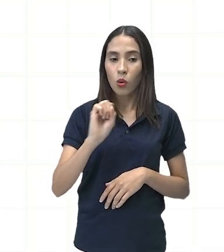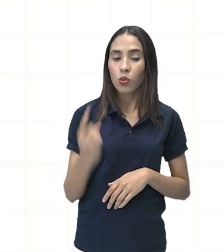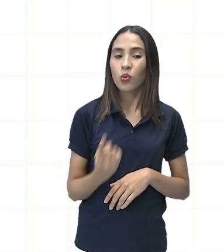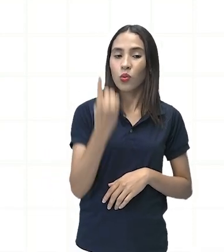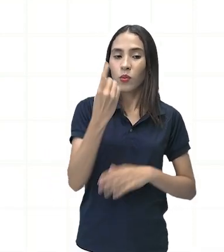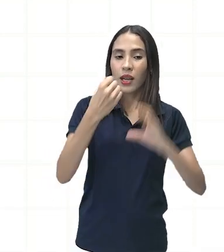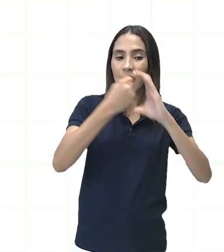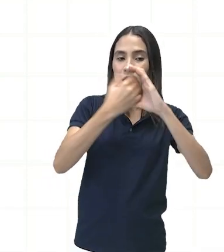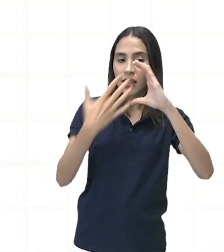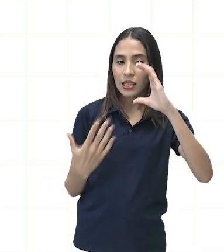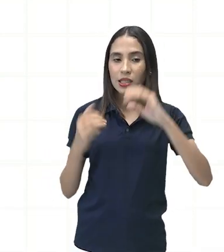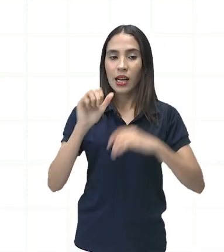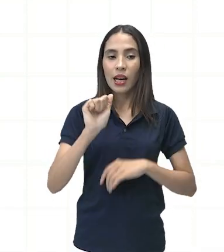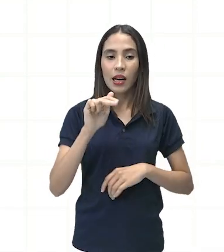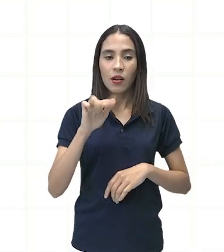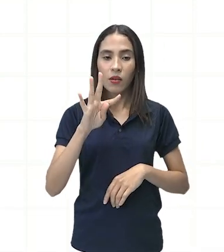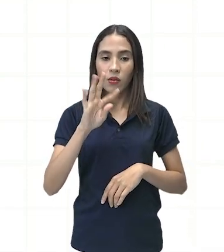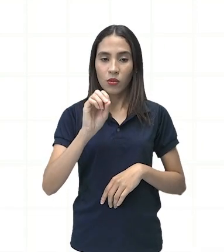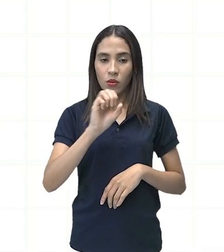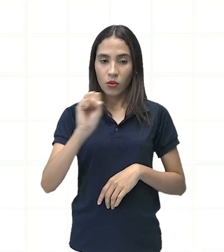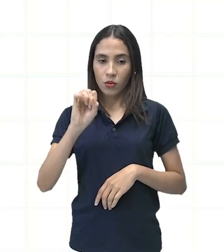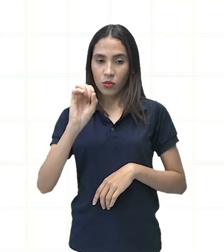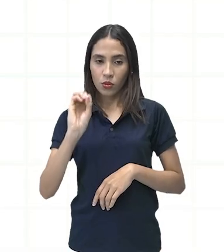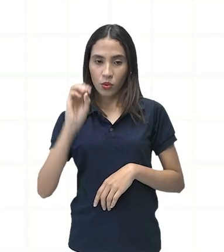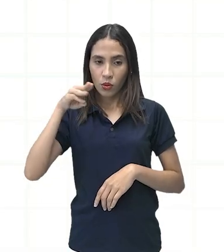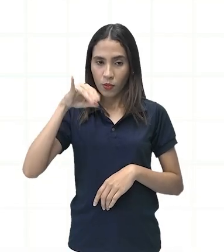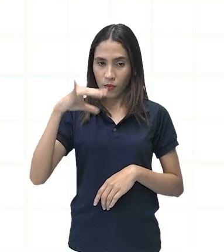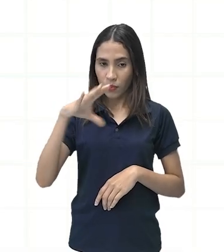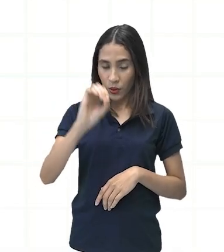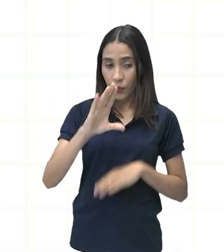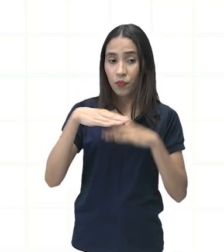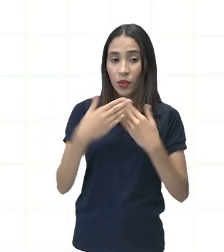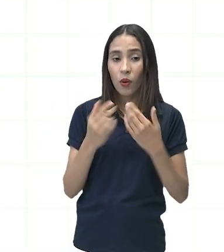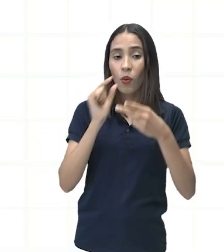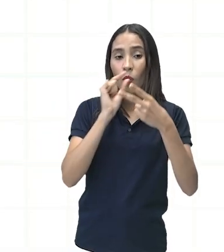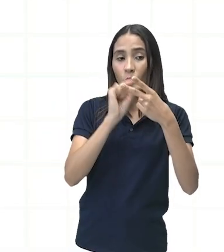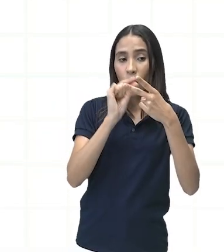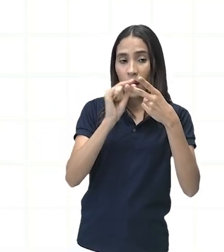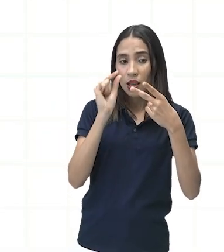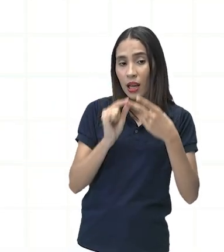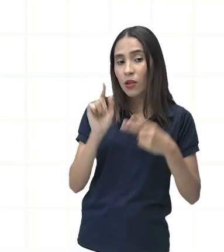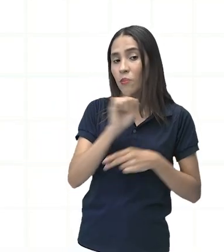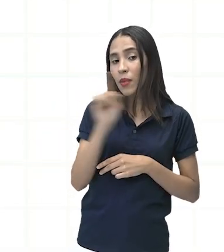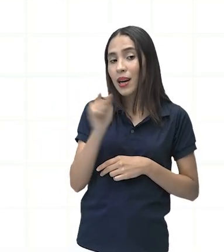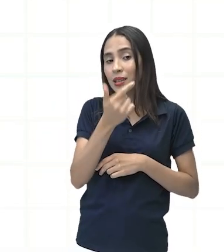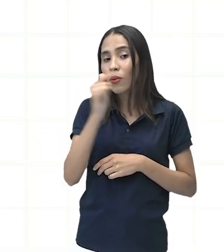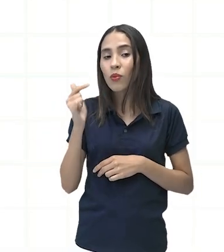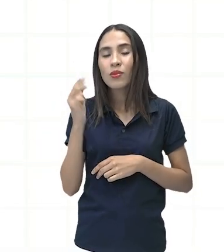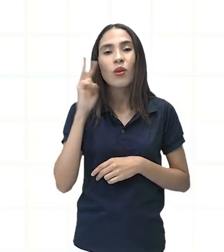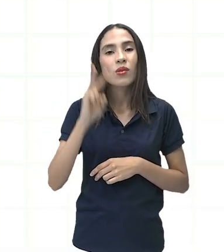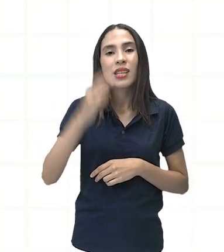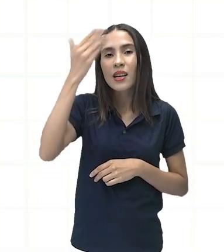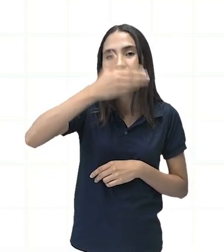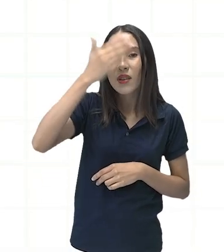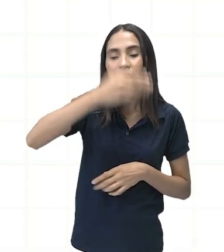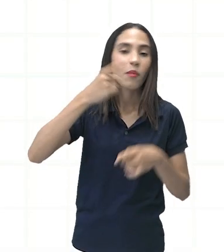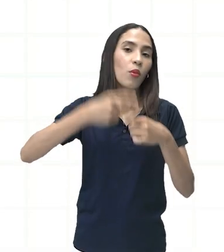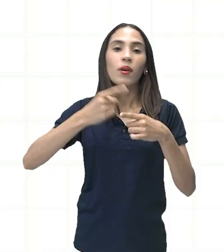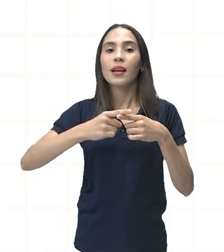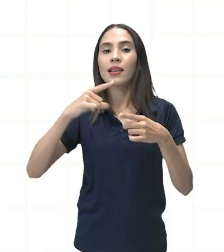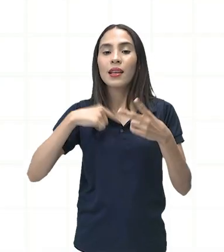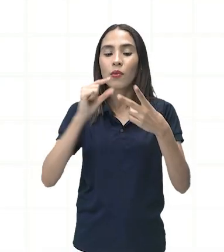um caráter autossômico. Então, o alelo para aquela característica está lá. Ele só não